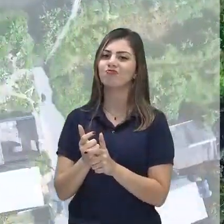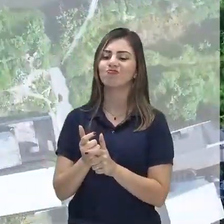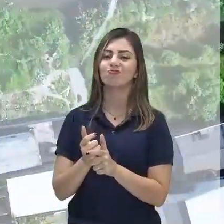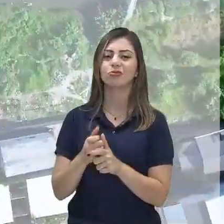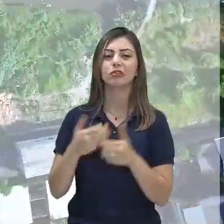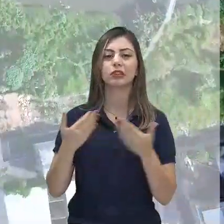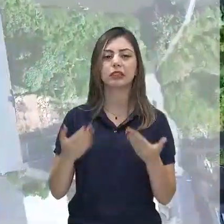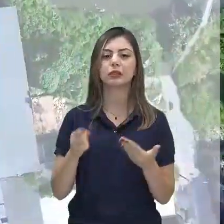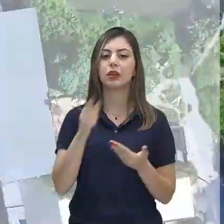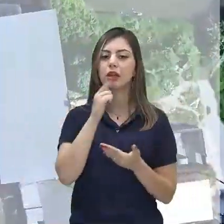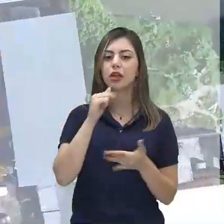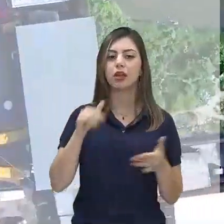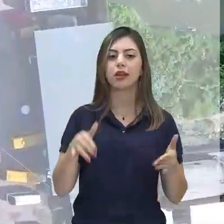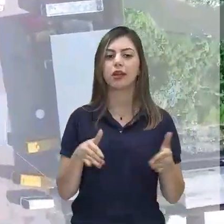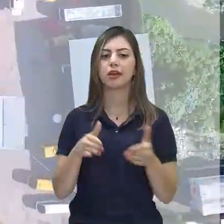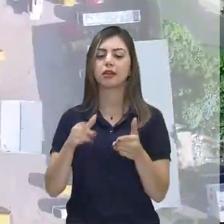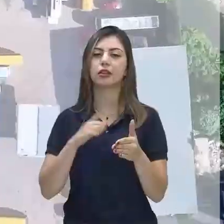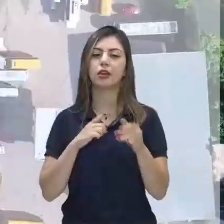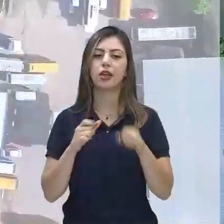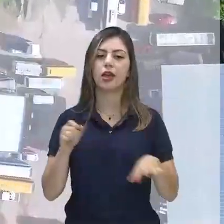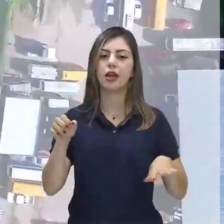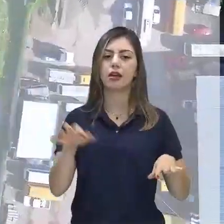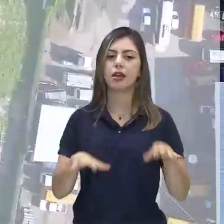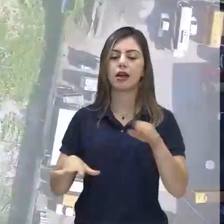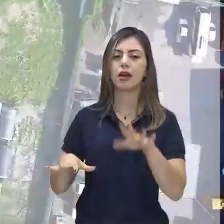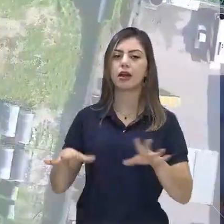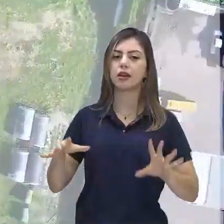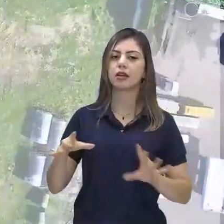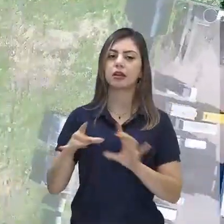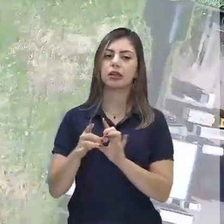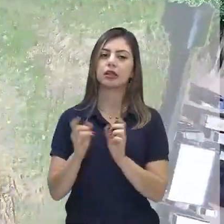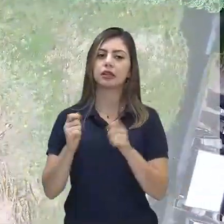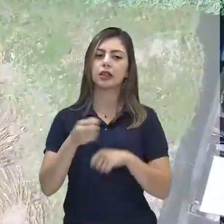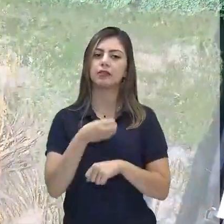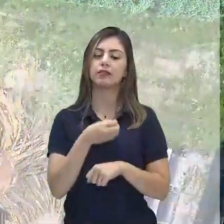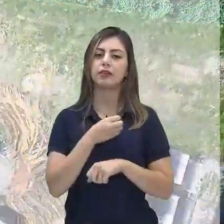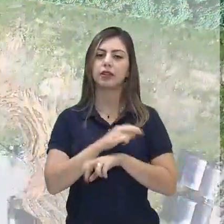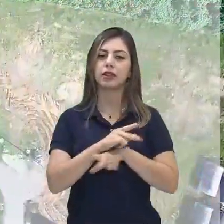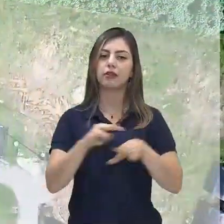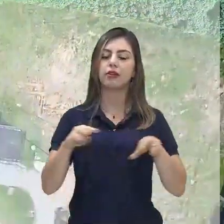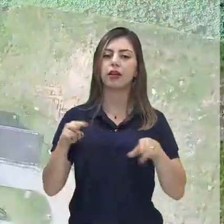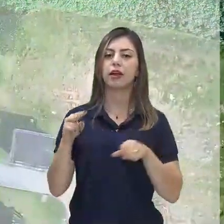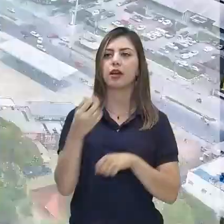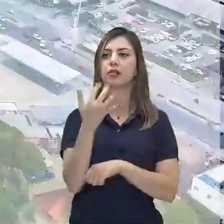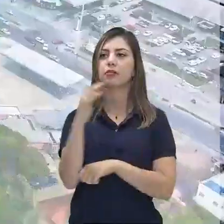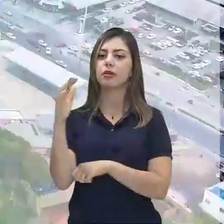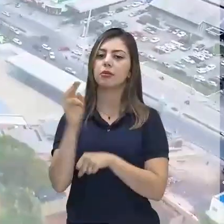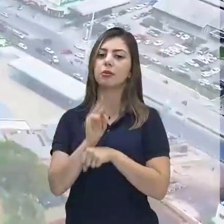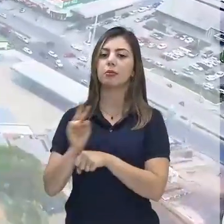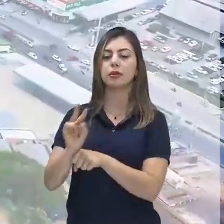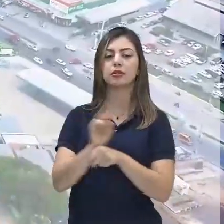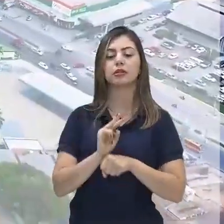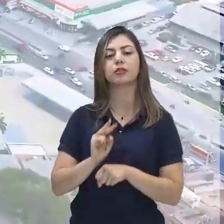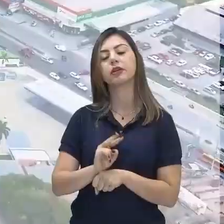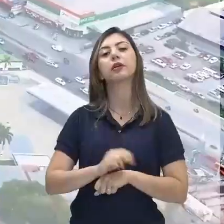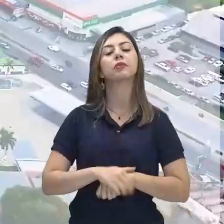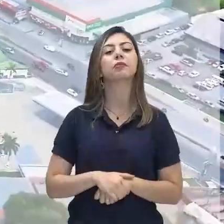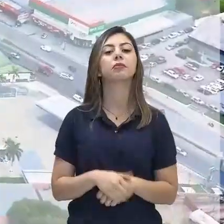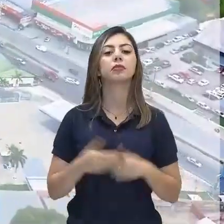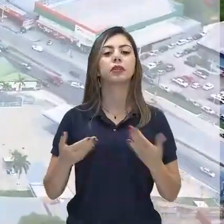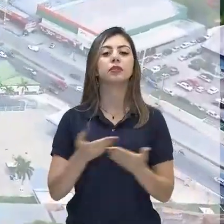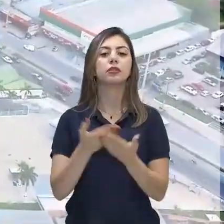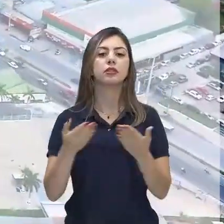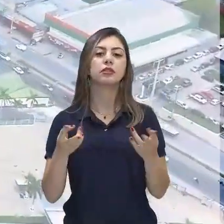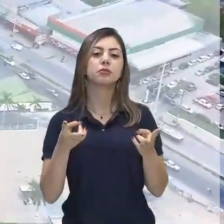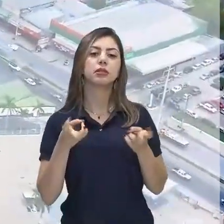ele vai ligar essas áreas, ajudando a preservar os animais e também as plantas. Tá? E aí vocês conseguem